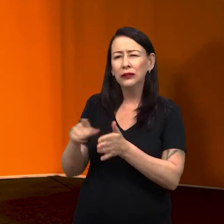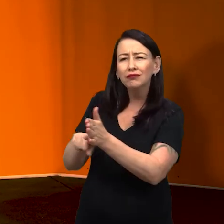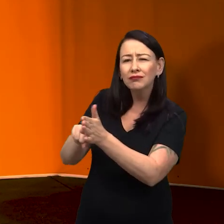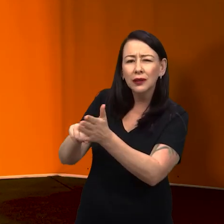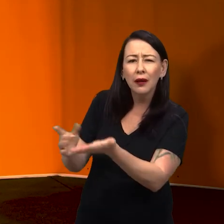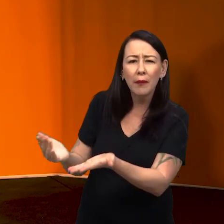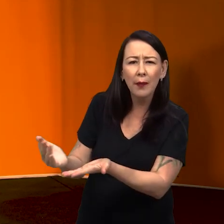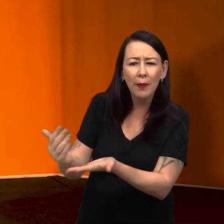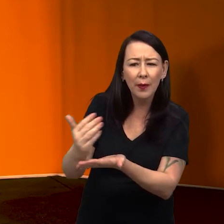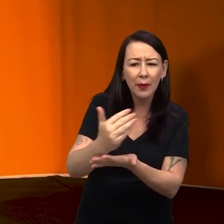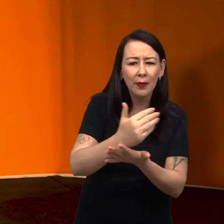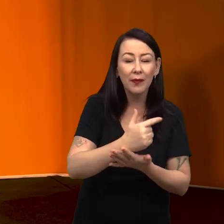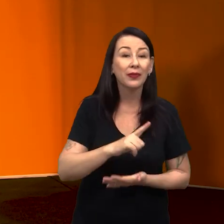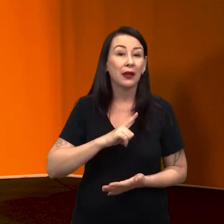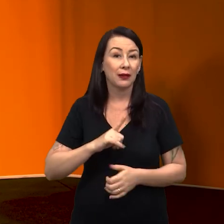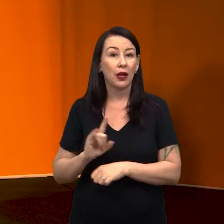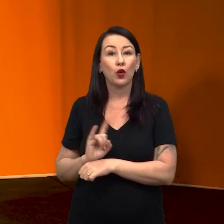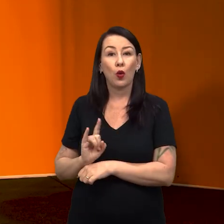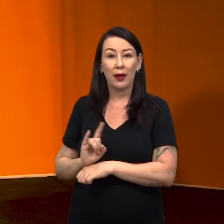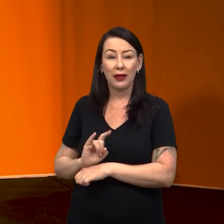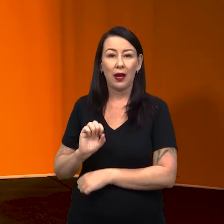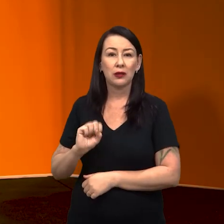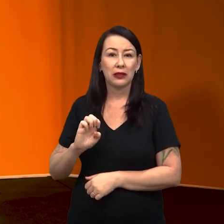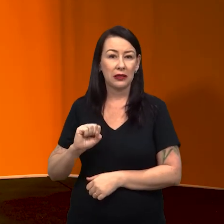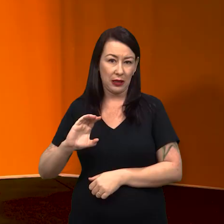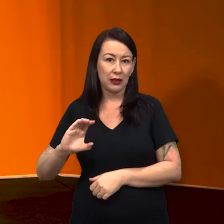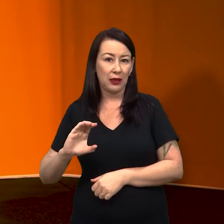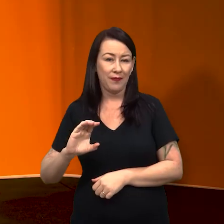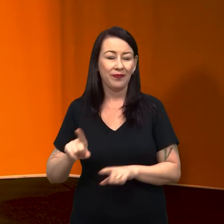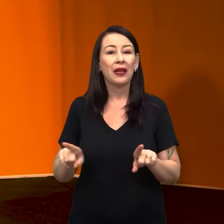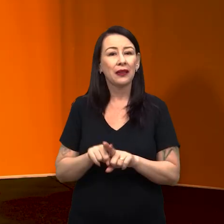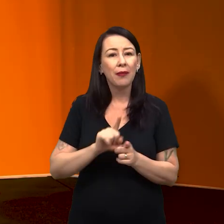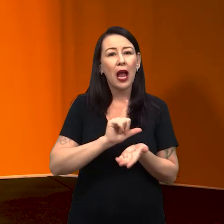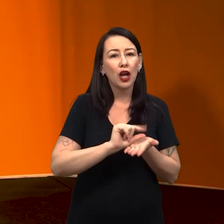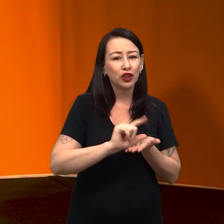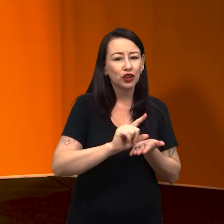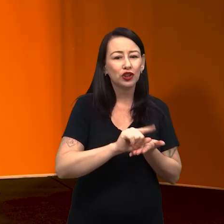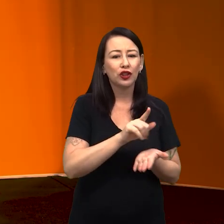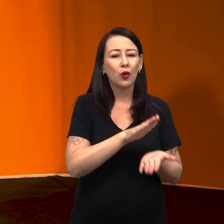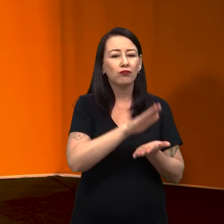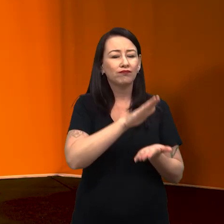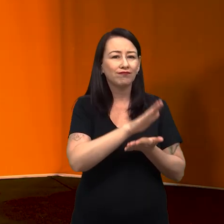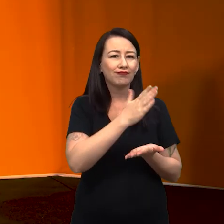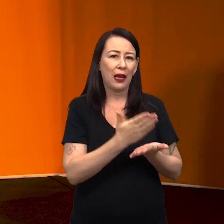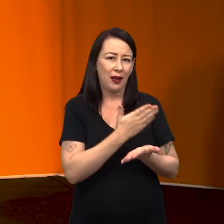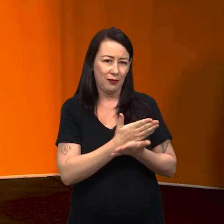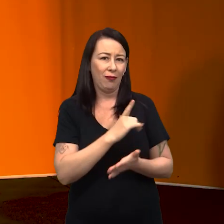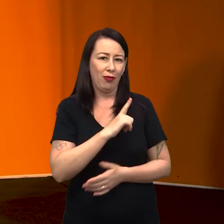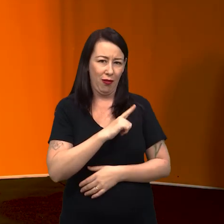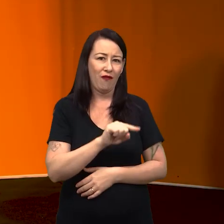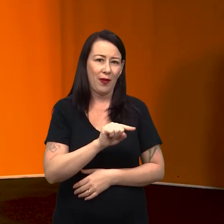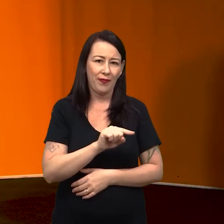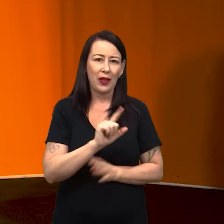um documentário feito pelo SESC e um artigo também que eu escrevi numa revista de etnomusicologia. Eu